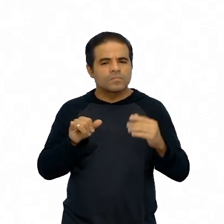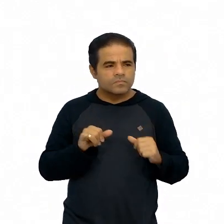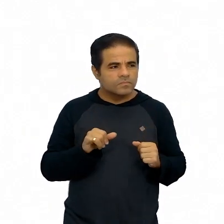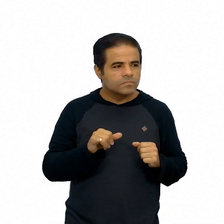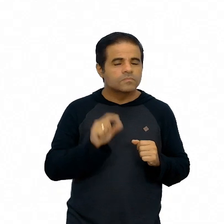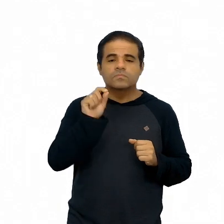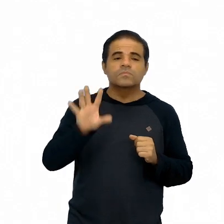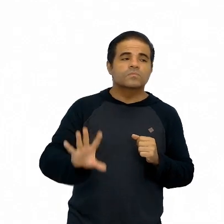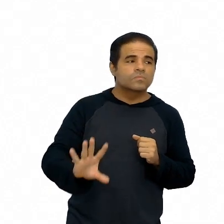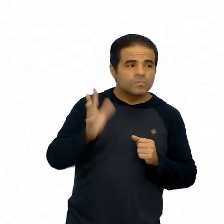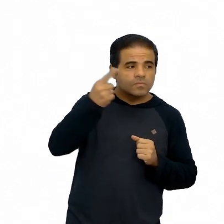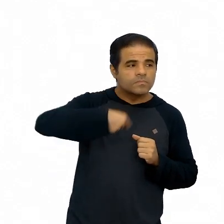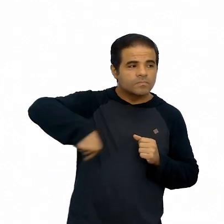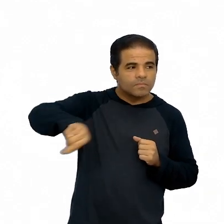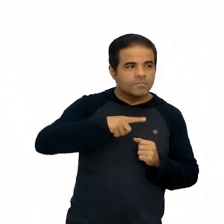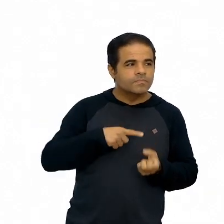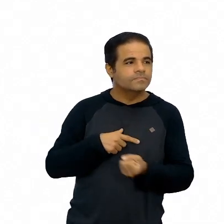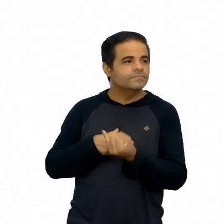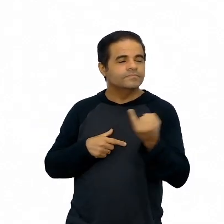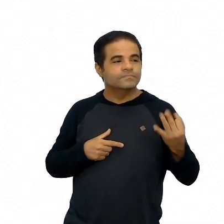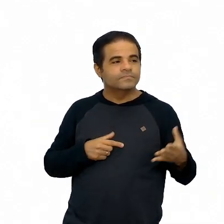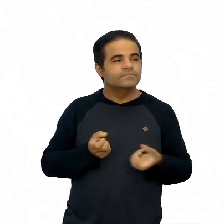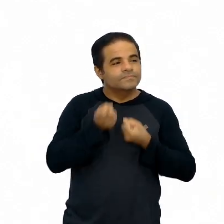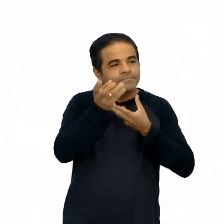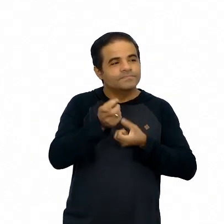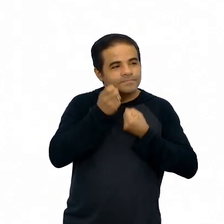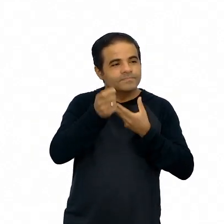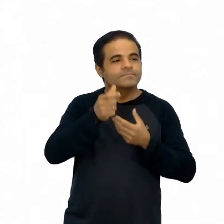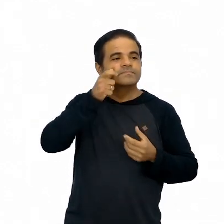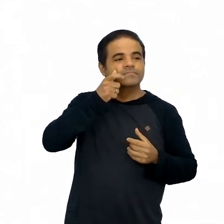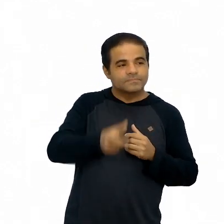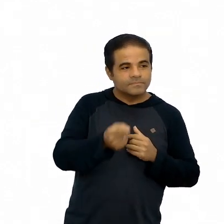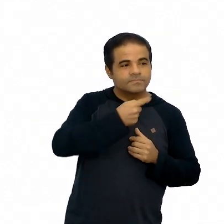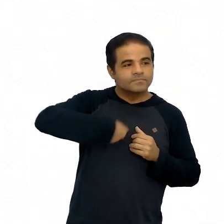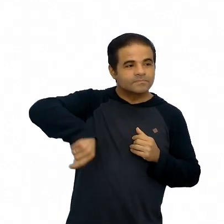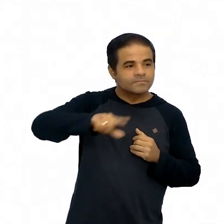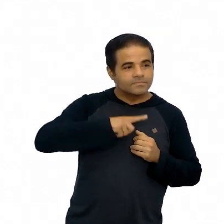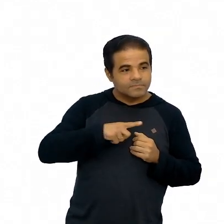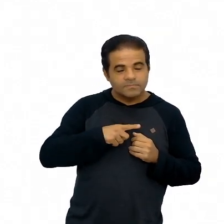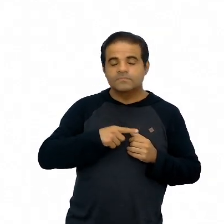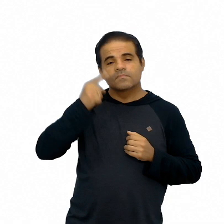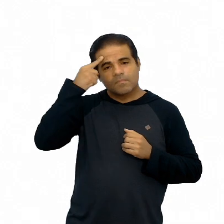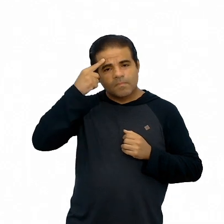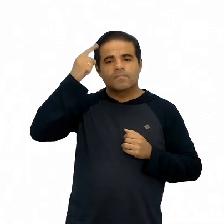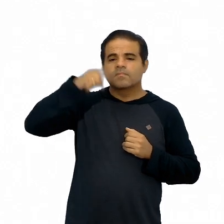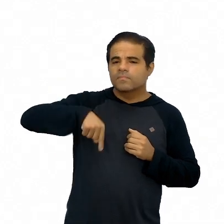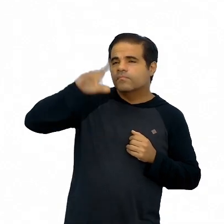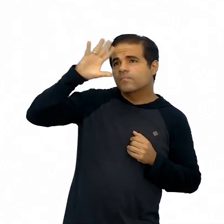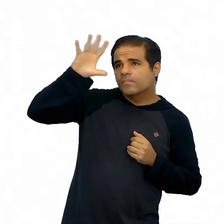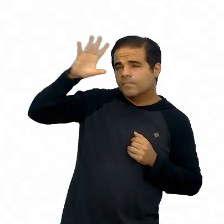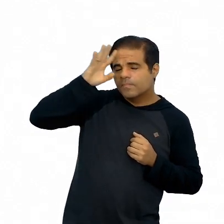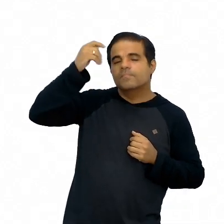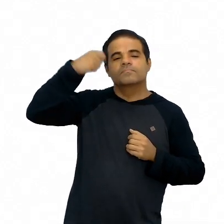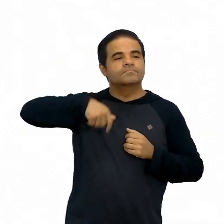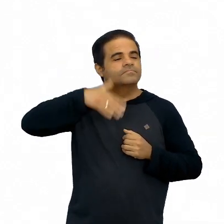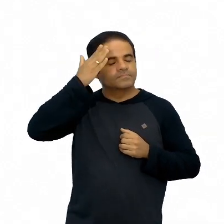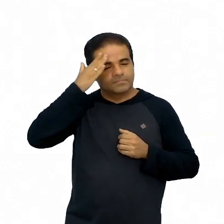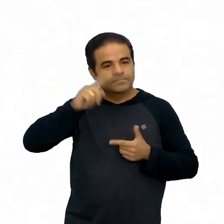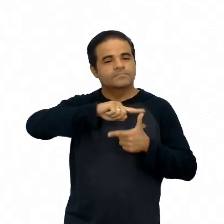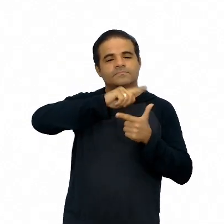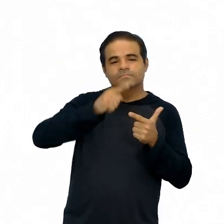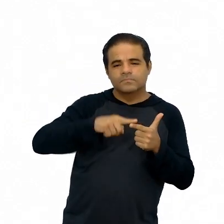que acontece para nós. Quantos dados interessantes tem para nosso exercício? O que ele tem que saber? Ele tem que conhecer o que são